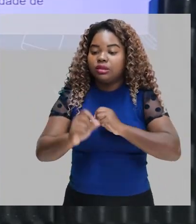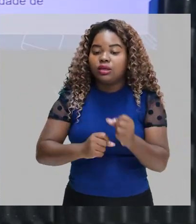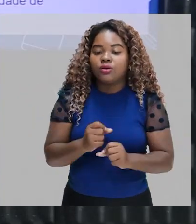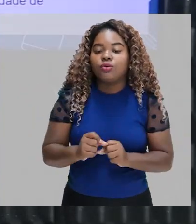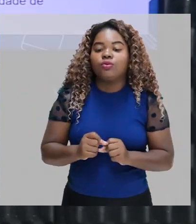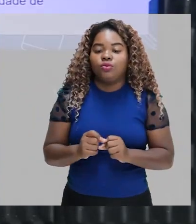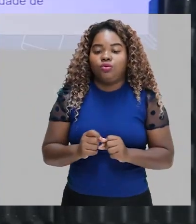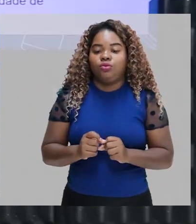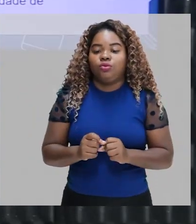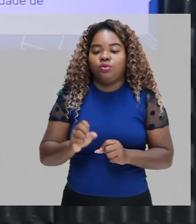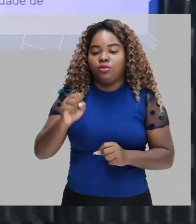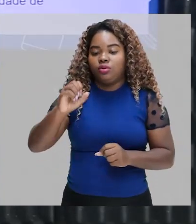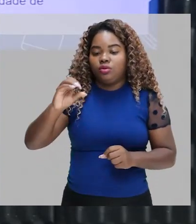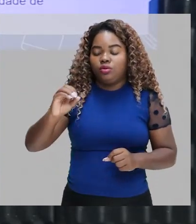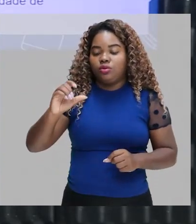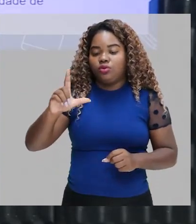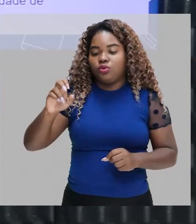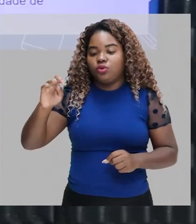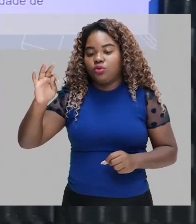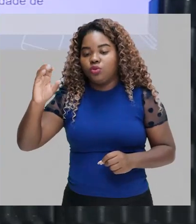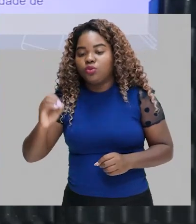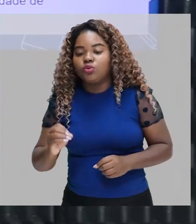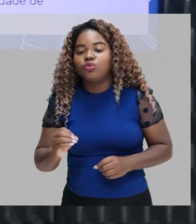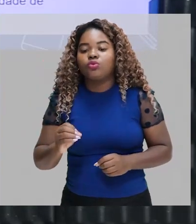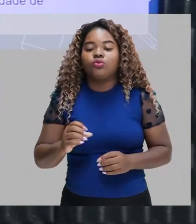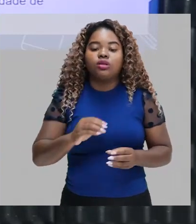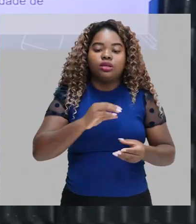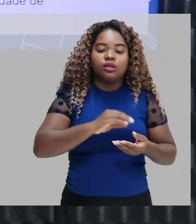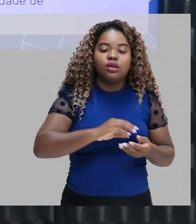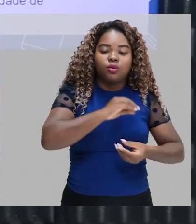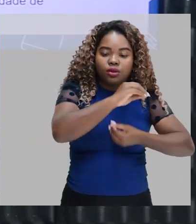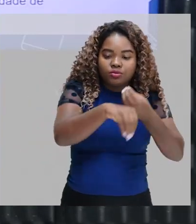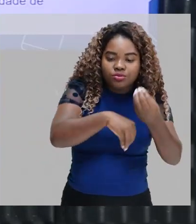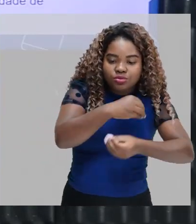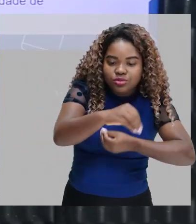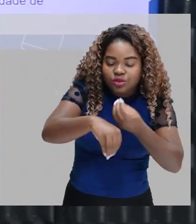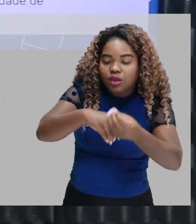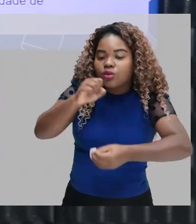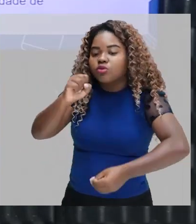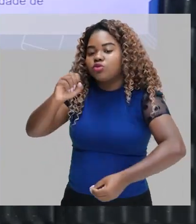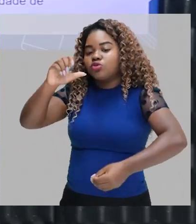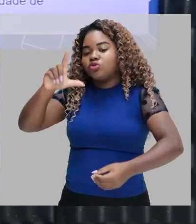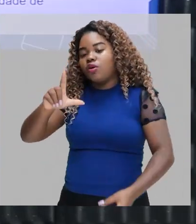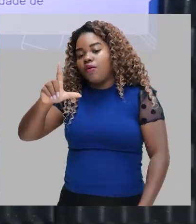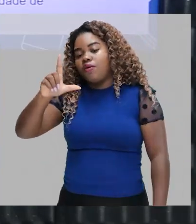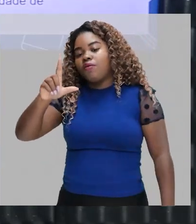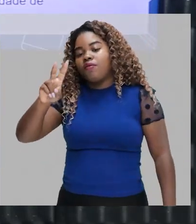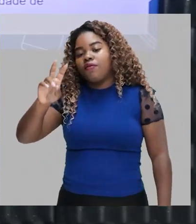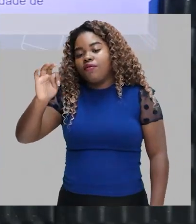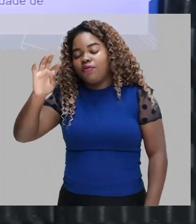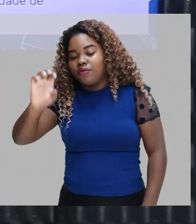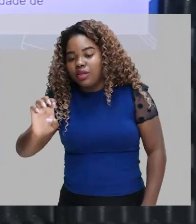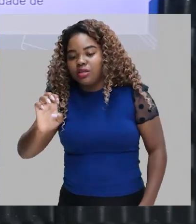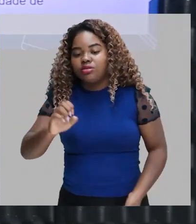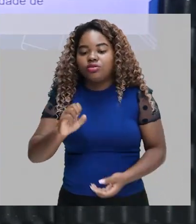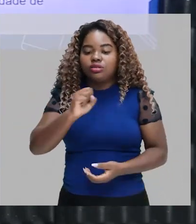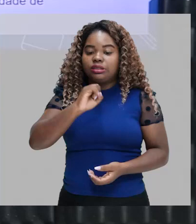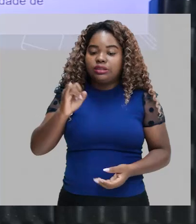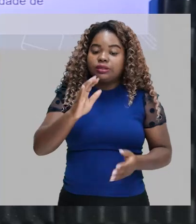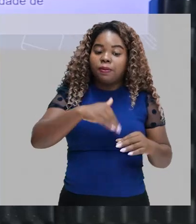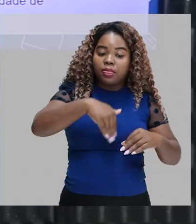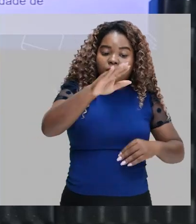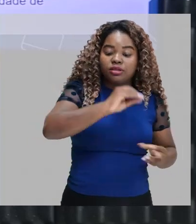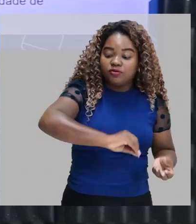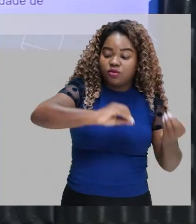totalmente dissolvido pelo solvente. Se mais soluto for acrescentado, o excesso vai se